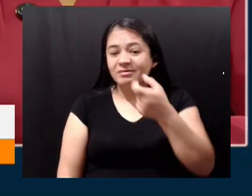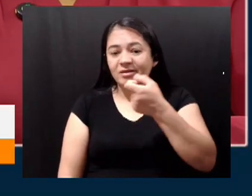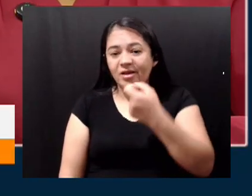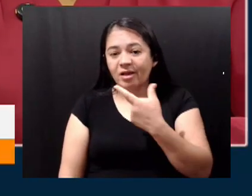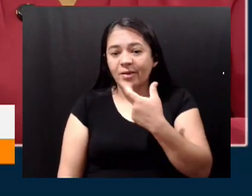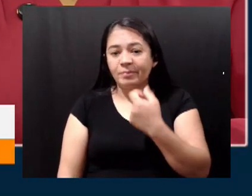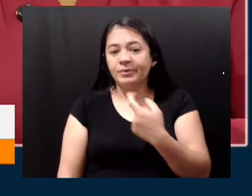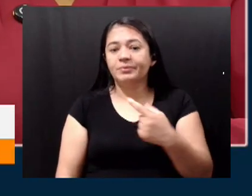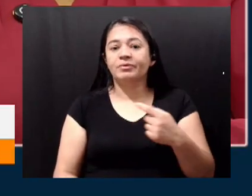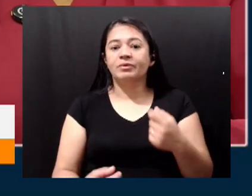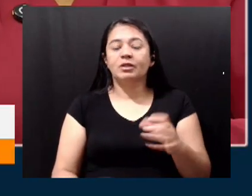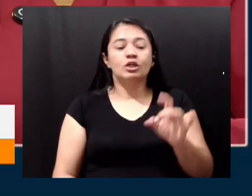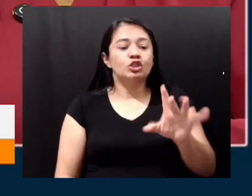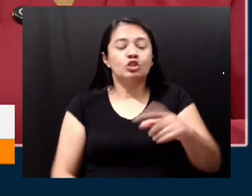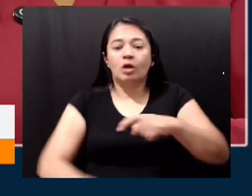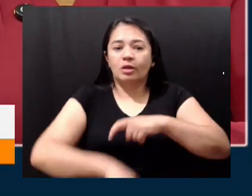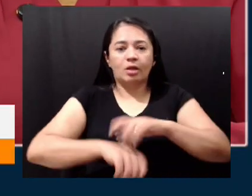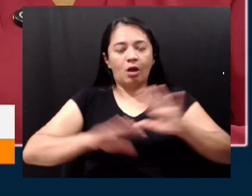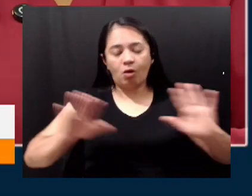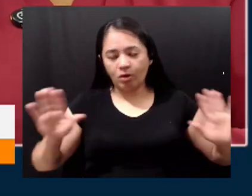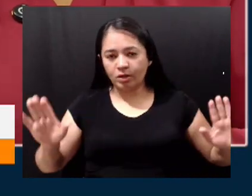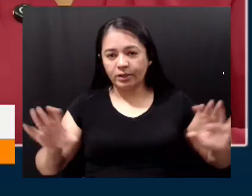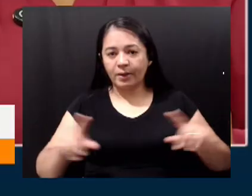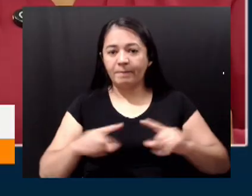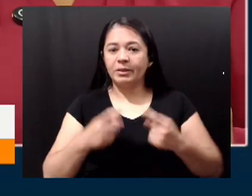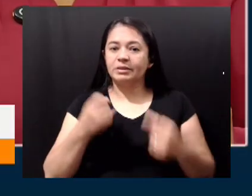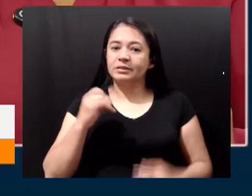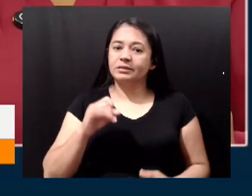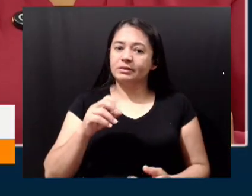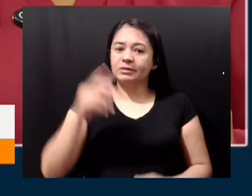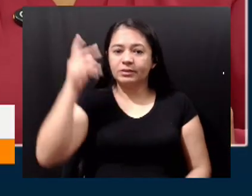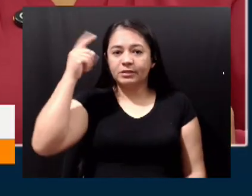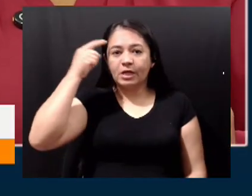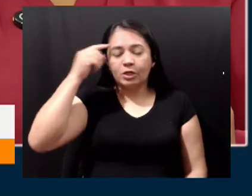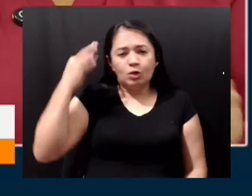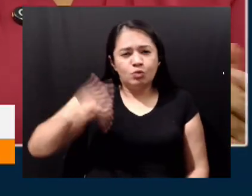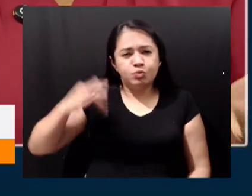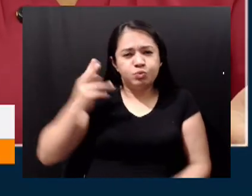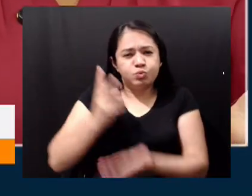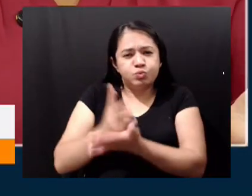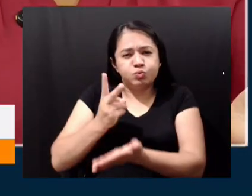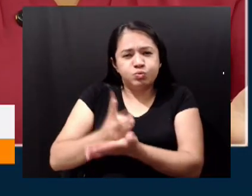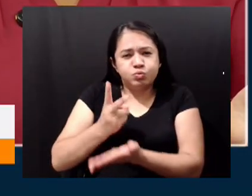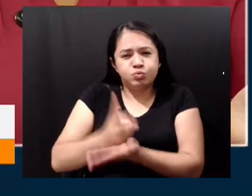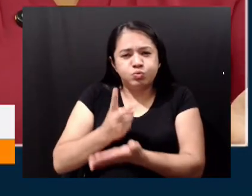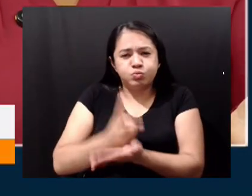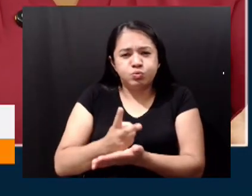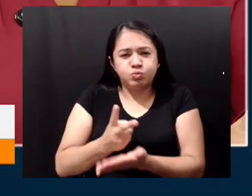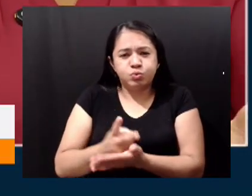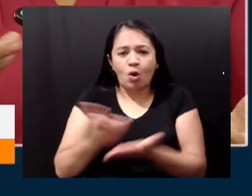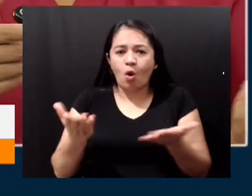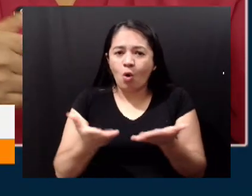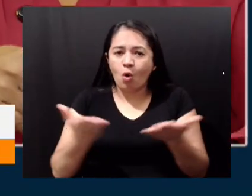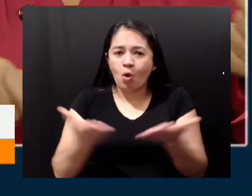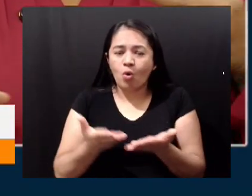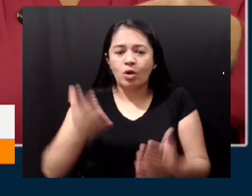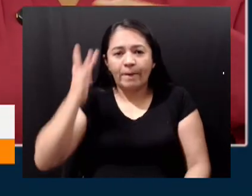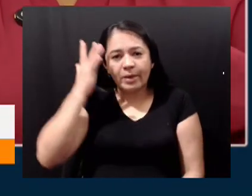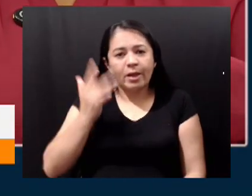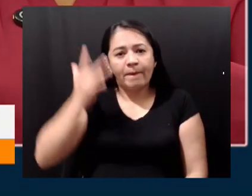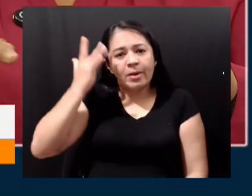para aquela dor de cabeça. Agora, se a dor de cabeça persiste, você não vai ficar tomando remédio hoje, remédio amanhã, remédio depois. E aí, como é que faz? Você vai